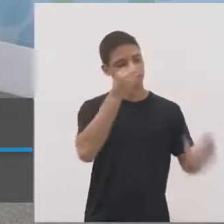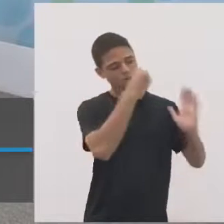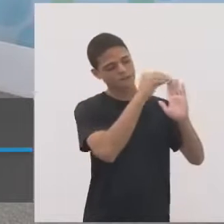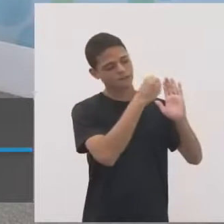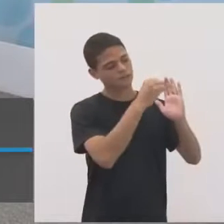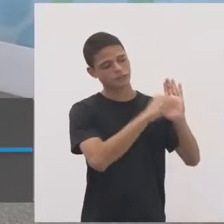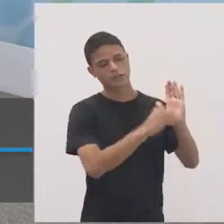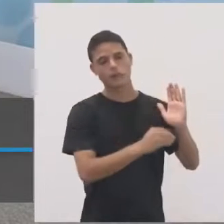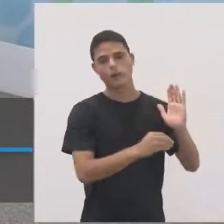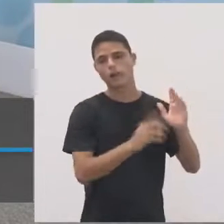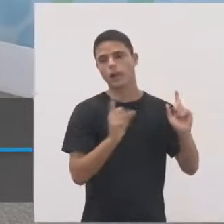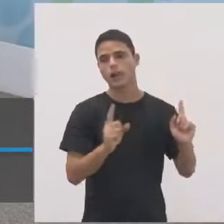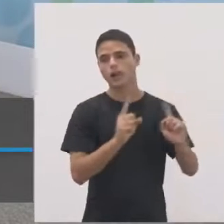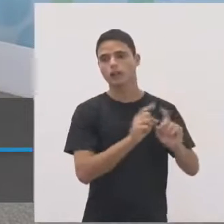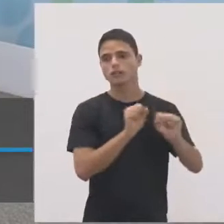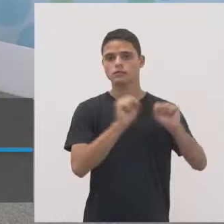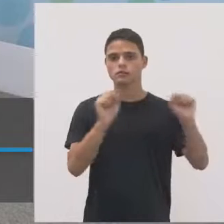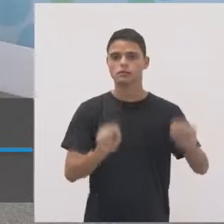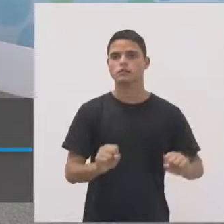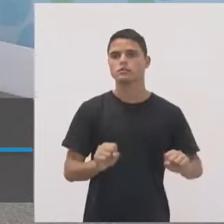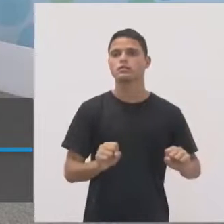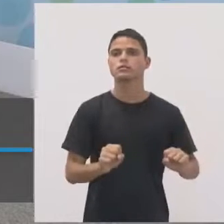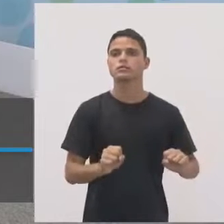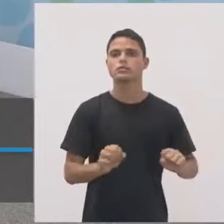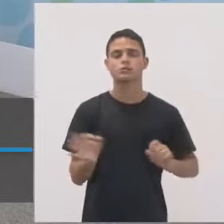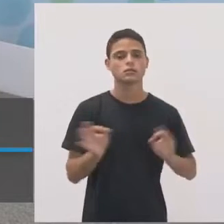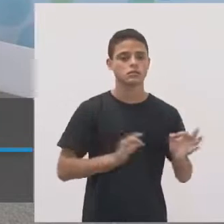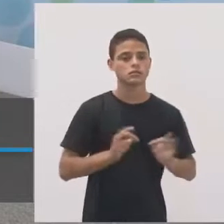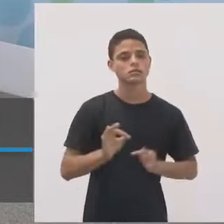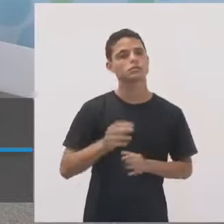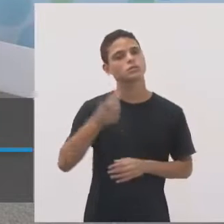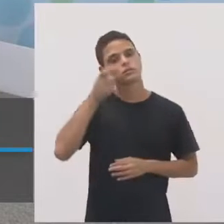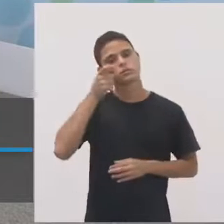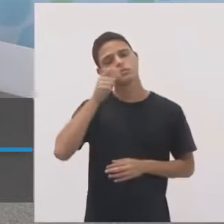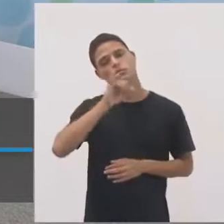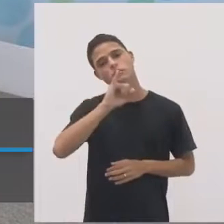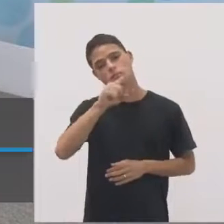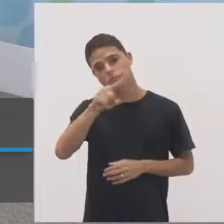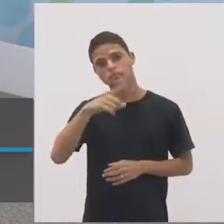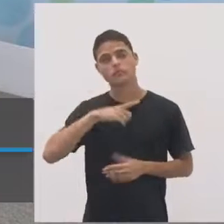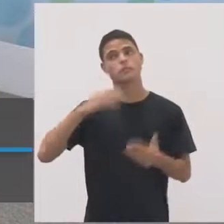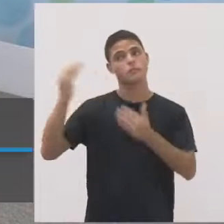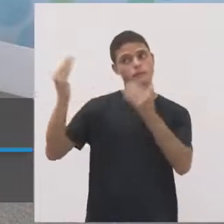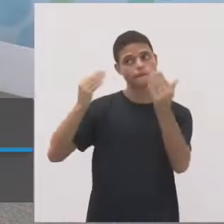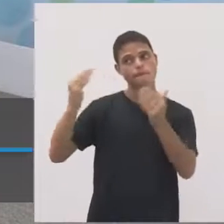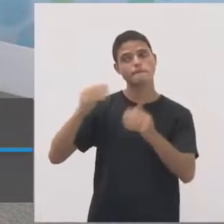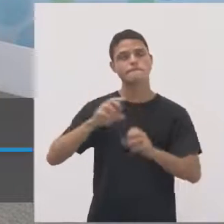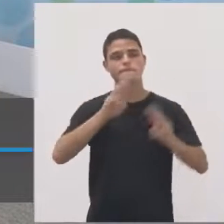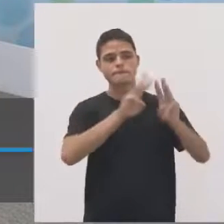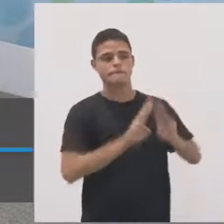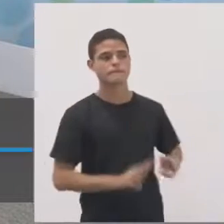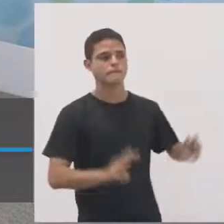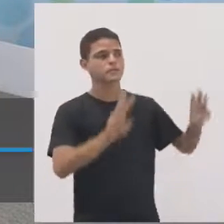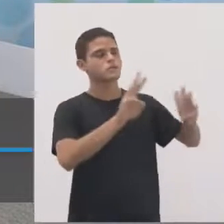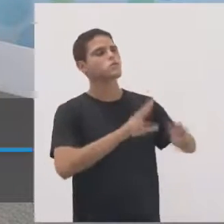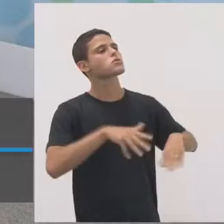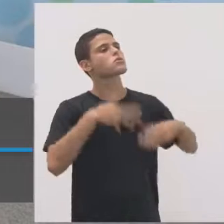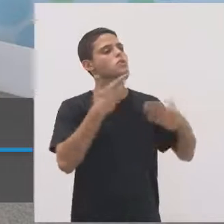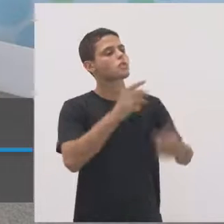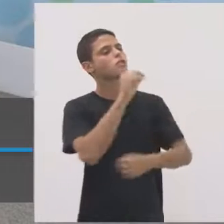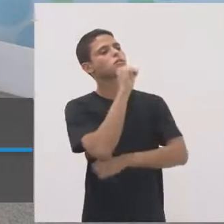cada sistema operacional deles. Então, é interessante também, às vezes, se você estiver na dúvida, né, dá um Google lá e fala assim, qual